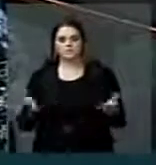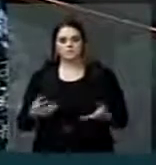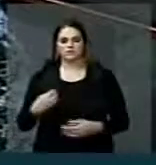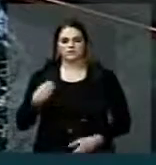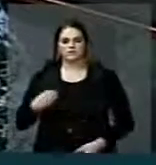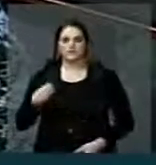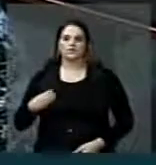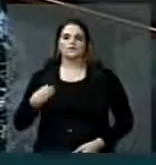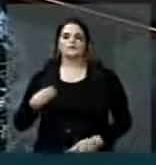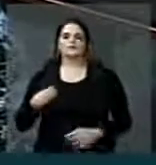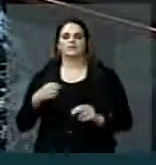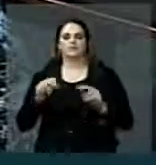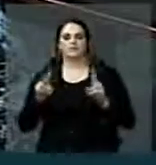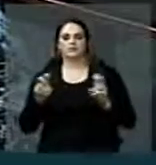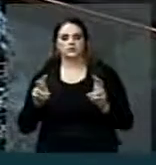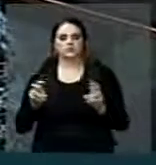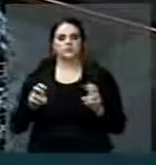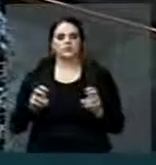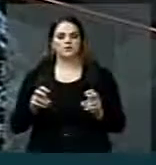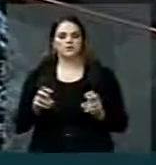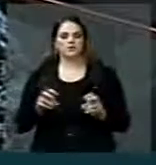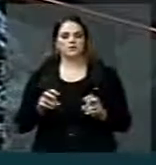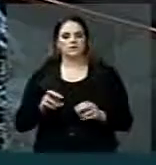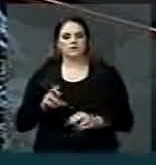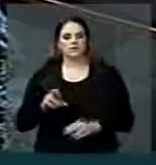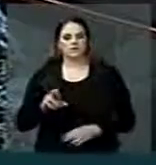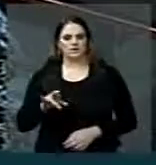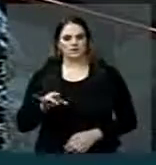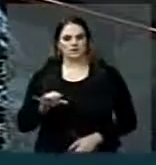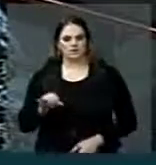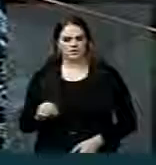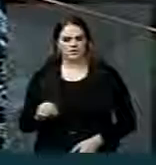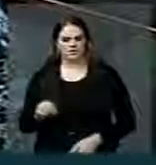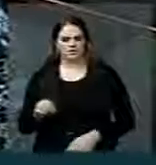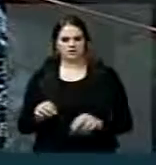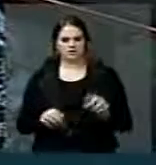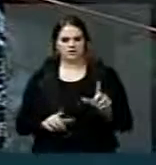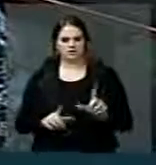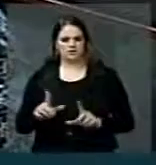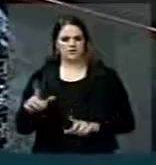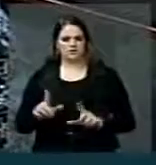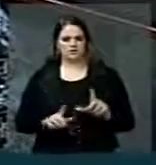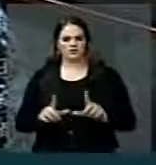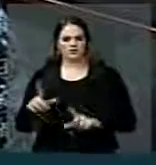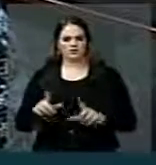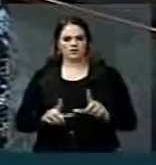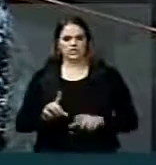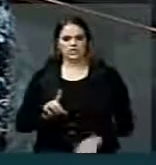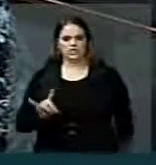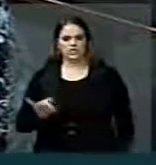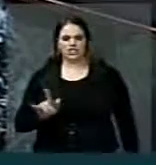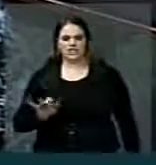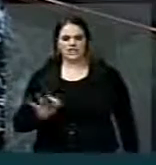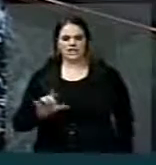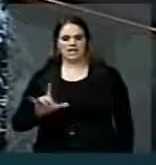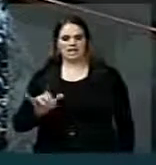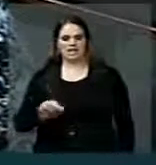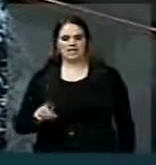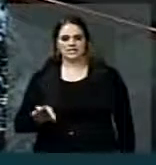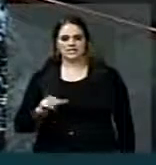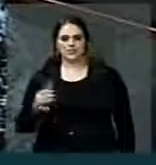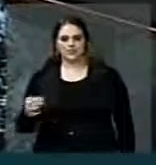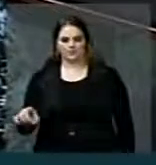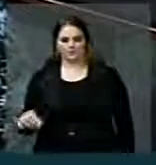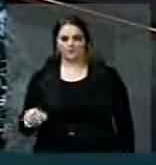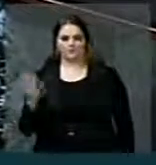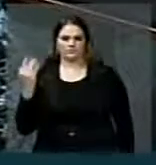em relação à digitalização de rádio, em relação à digitalização da televisão, como se deu na época, sem